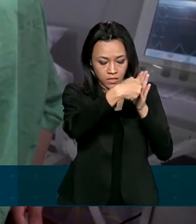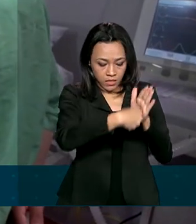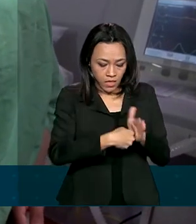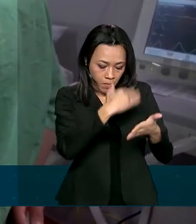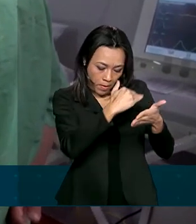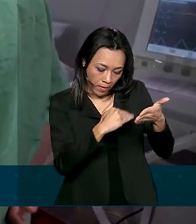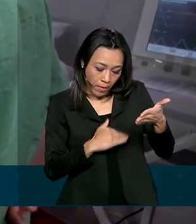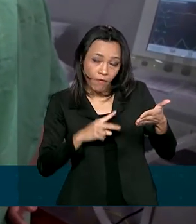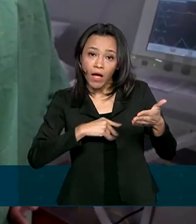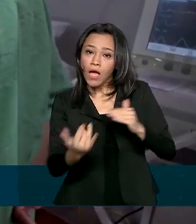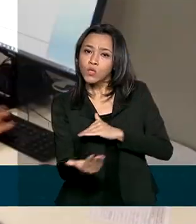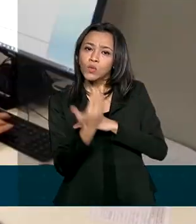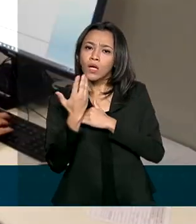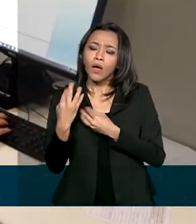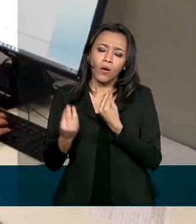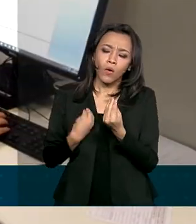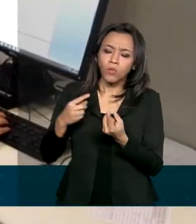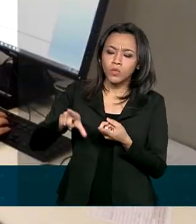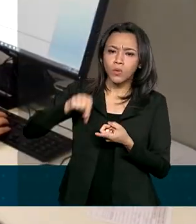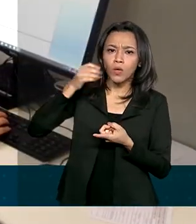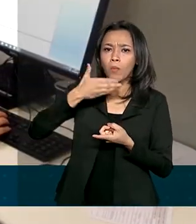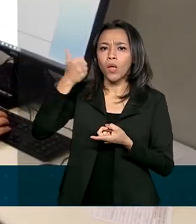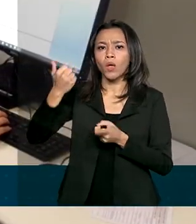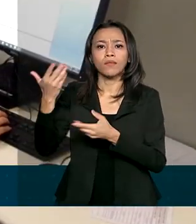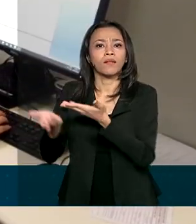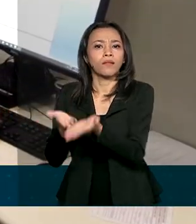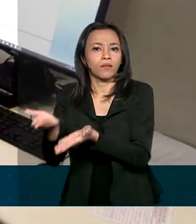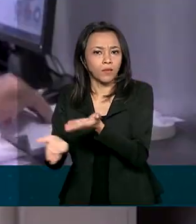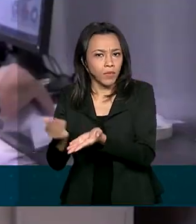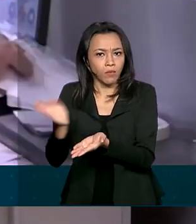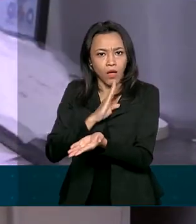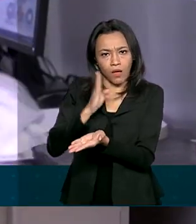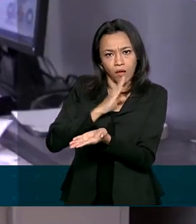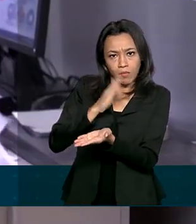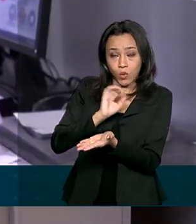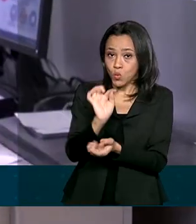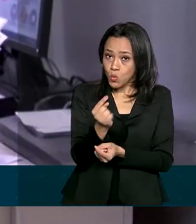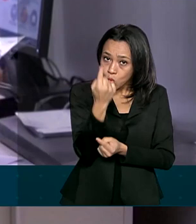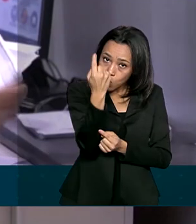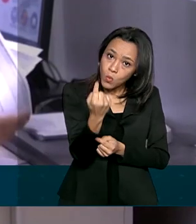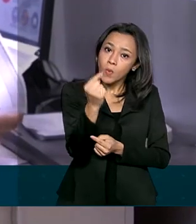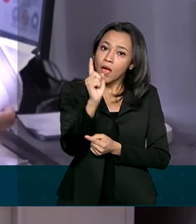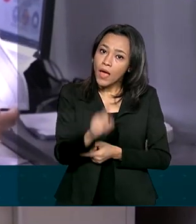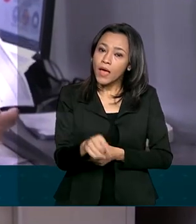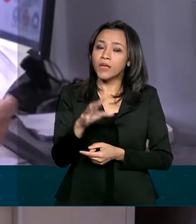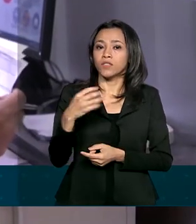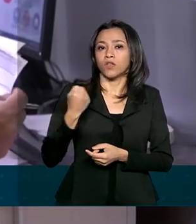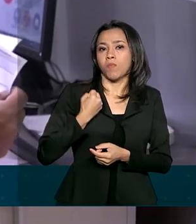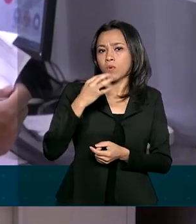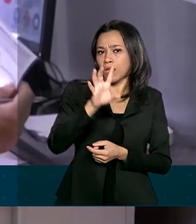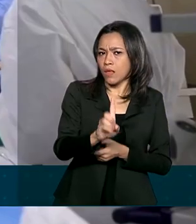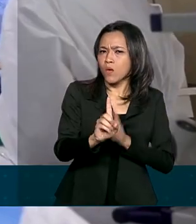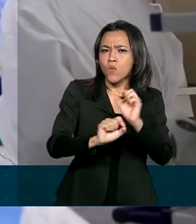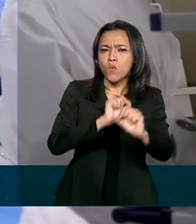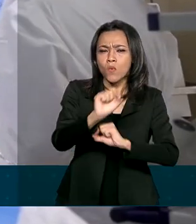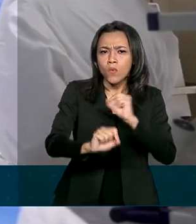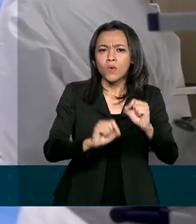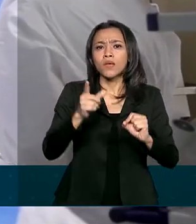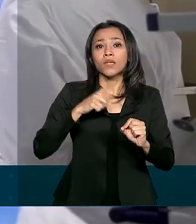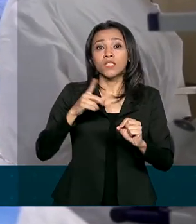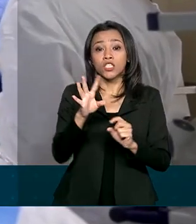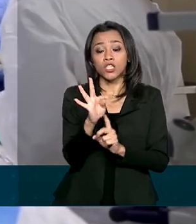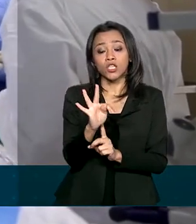a escolher os tratamentos mais adequados com mais rapidez. Um deles é o dímero D, que diagnostica casos de